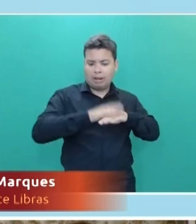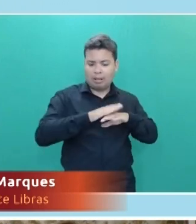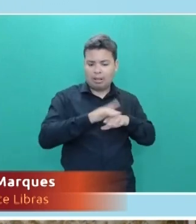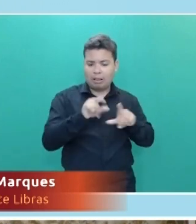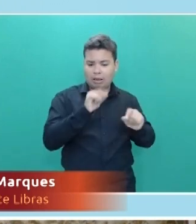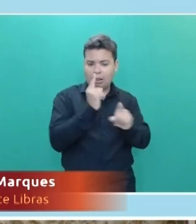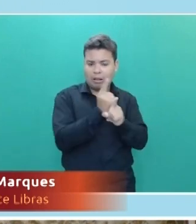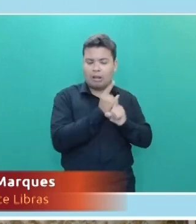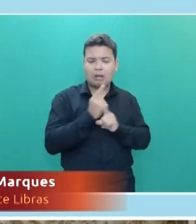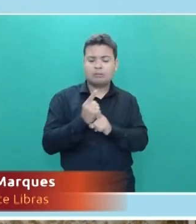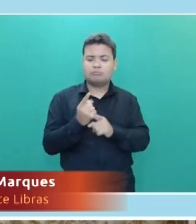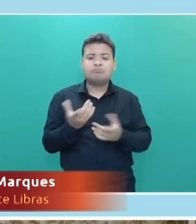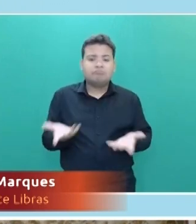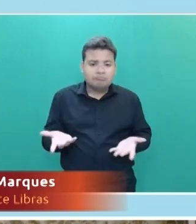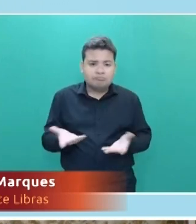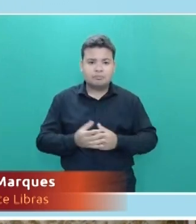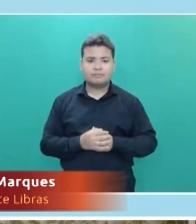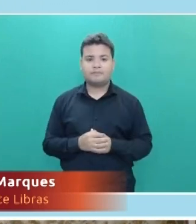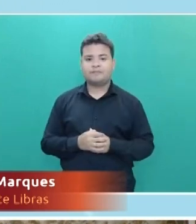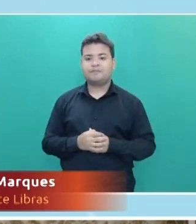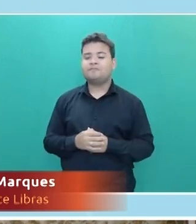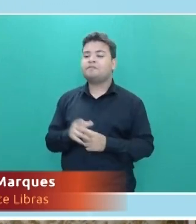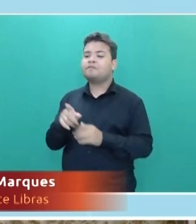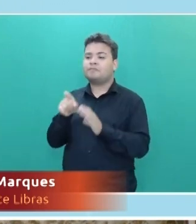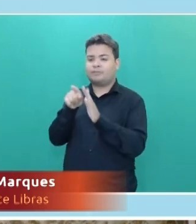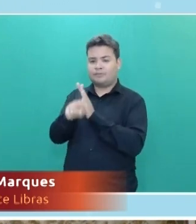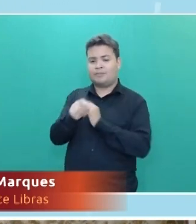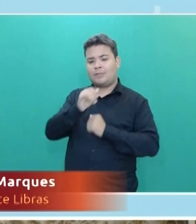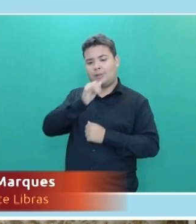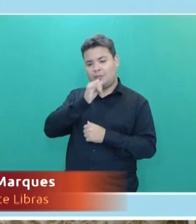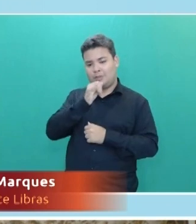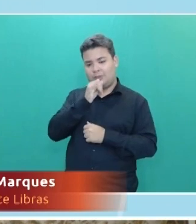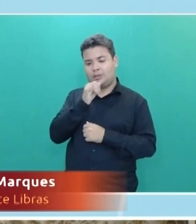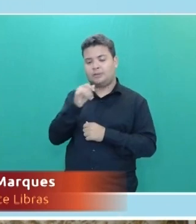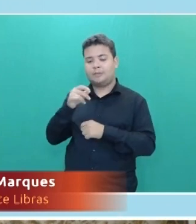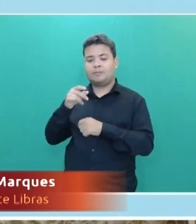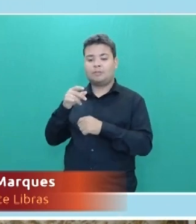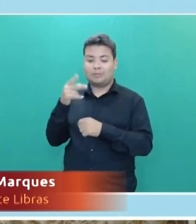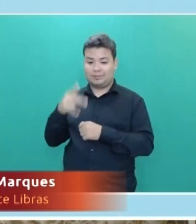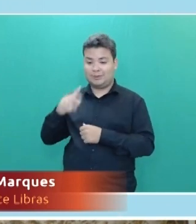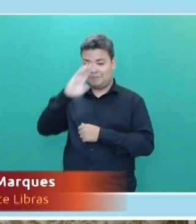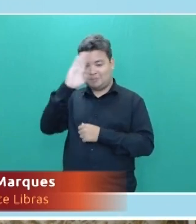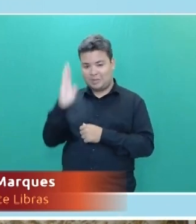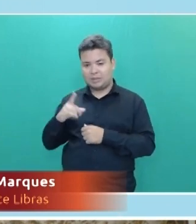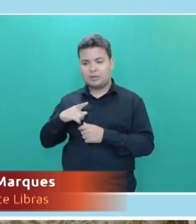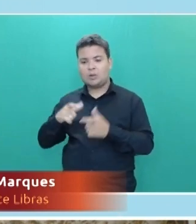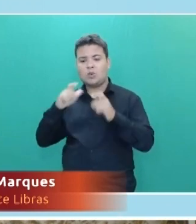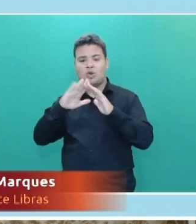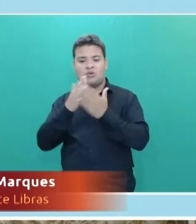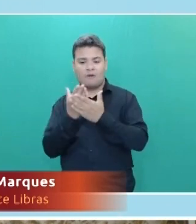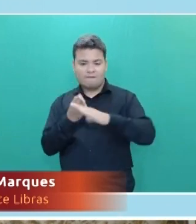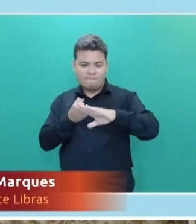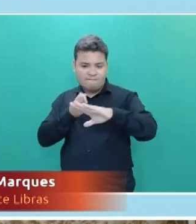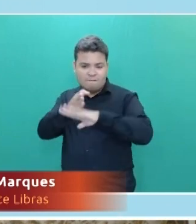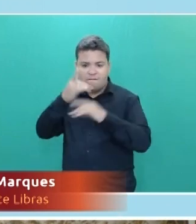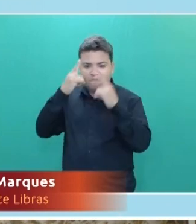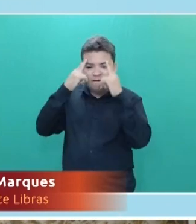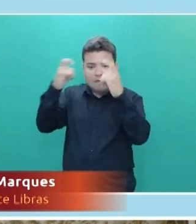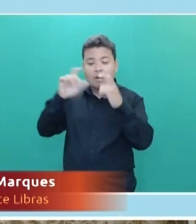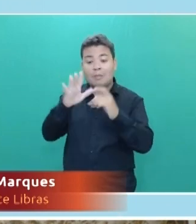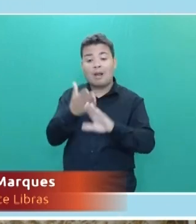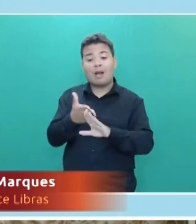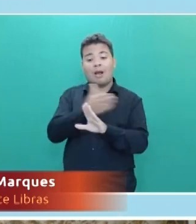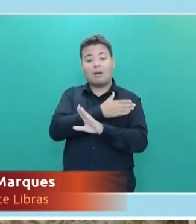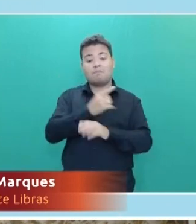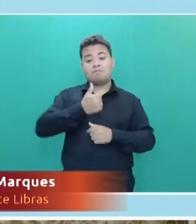apontar que muitas vezes esses ataques aqui no Brasil também são organizados pela internet? Não sei se você tem acesso a alguma pesquisa nesse Sim, sentido, Fernando,